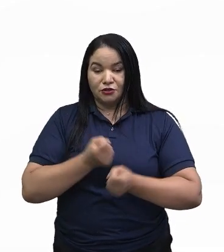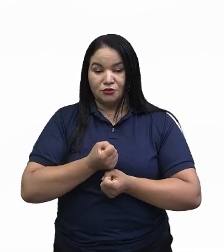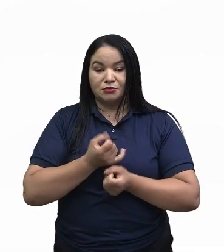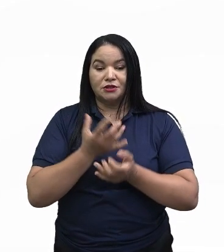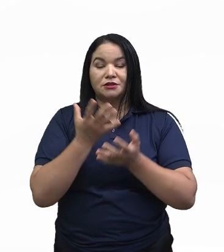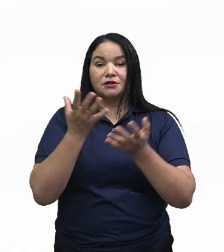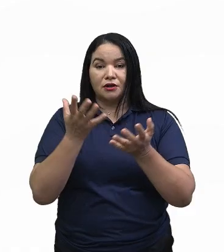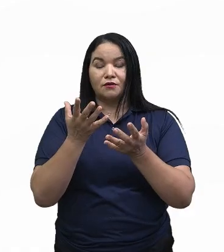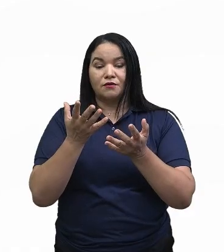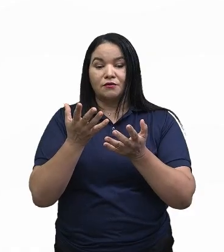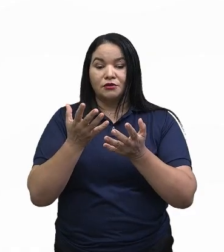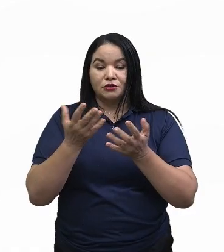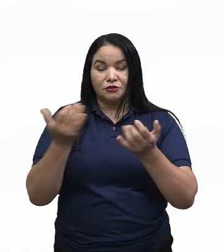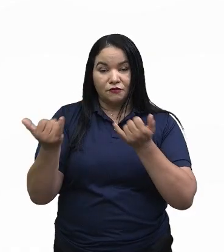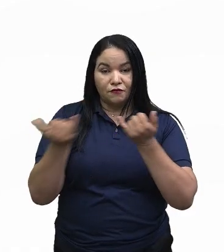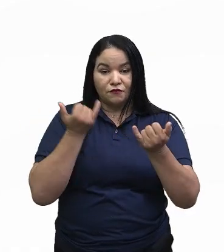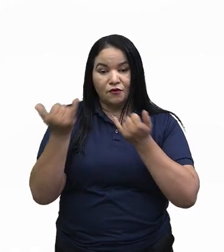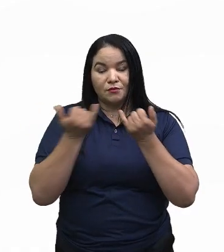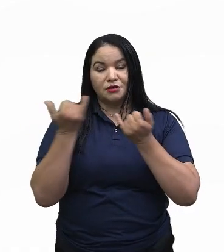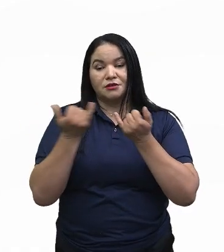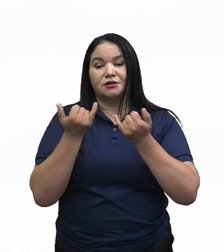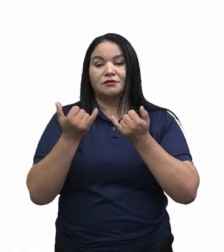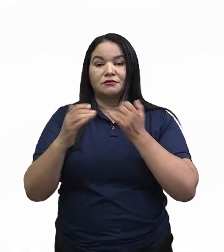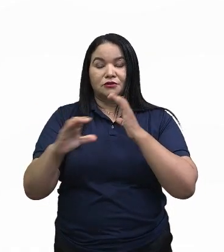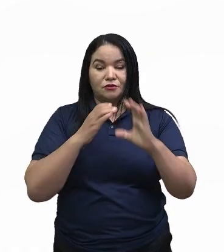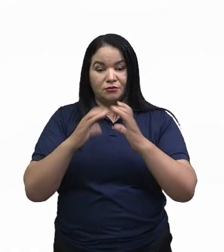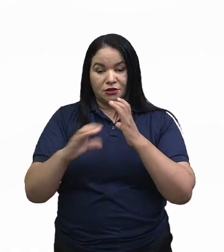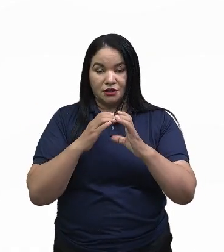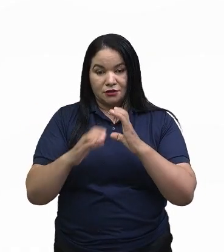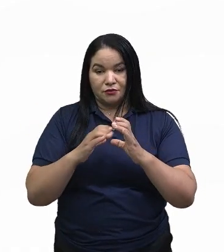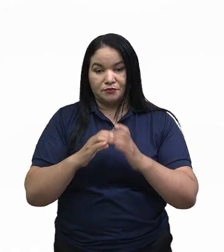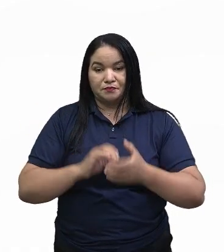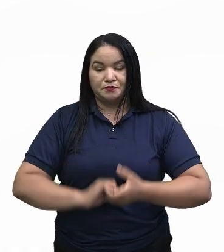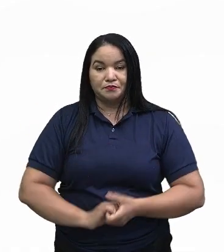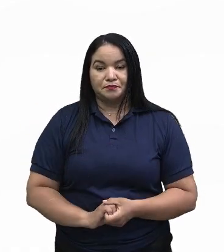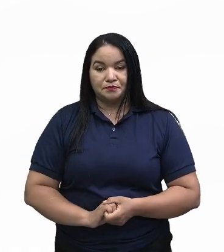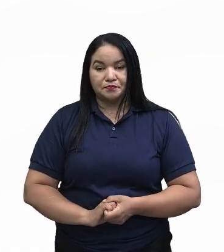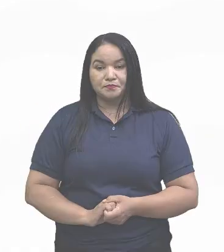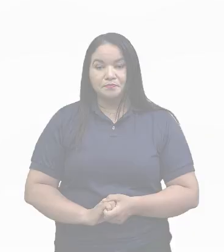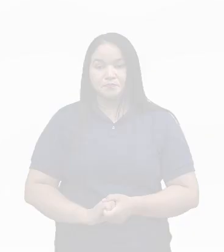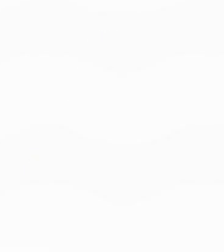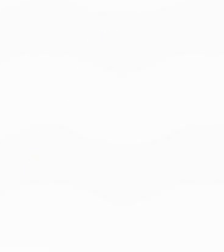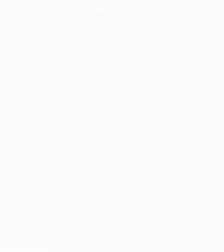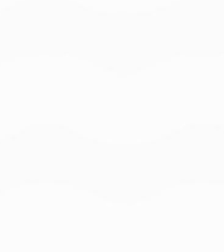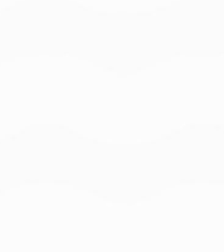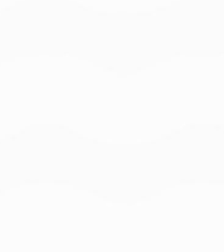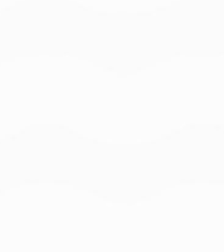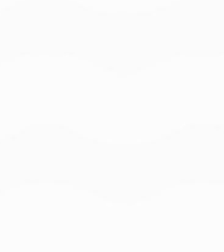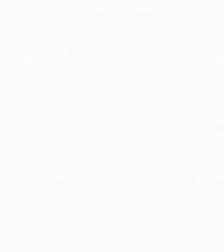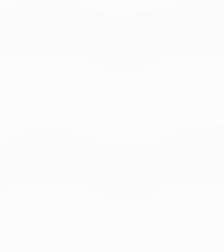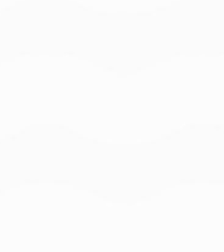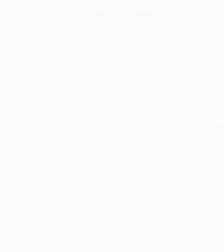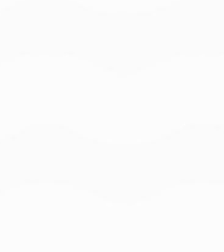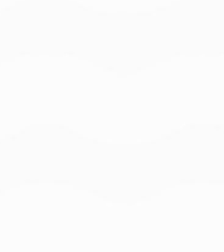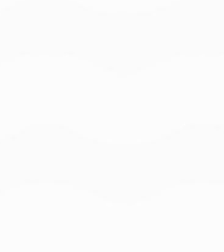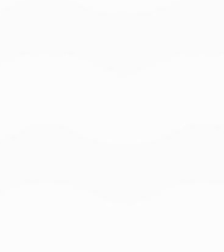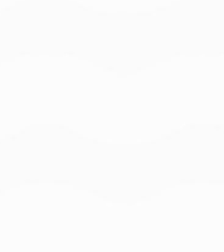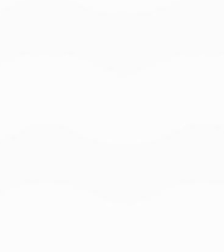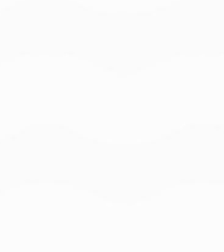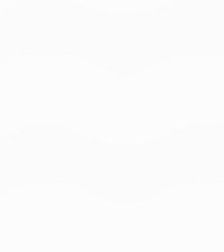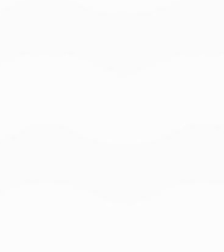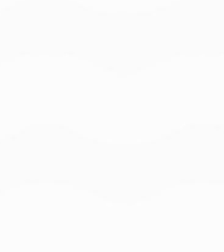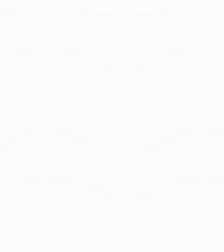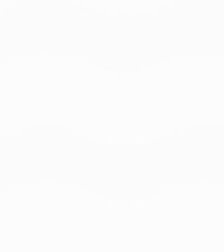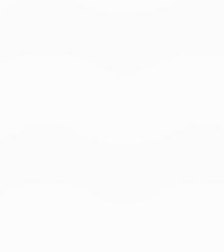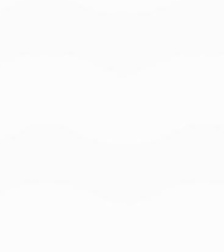expressão, informação e comunicação. E aqui nós temos um ponto muito importante, pois